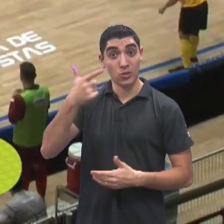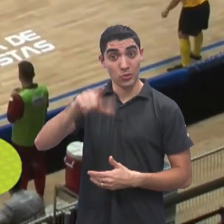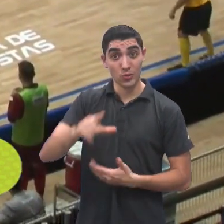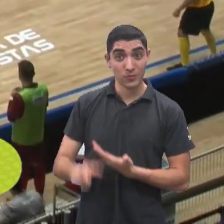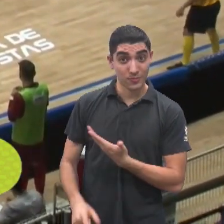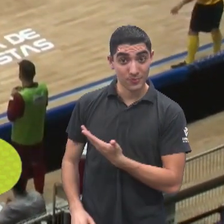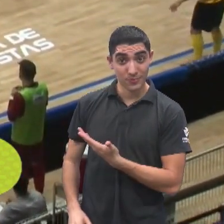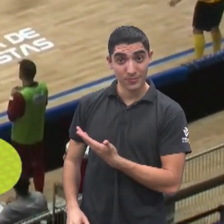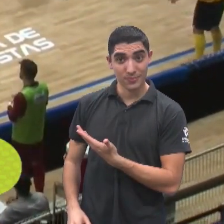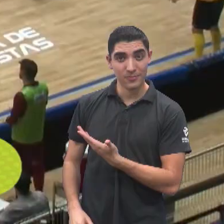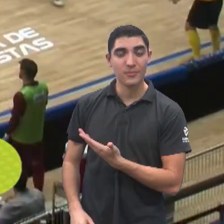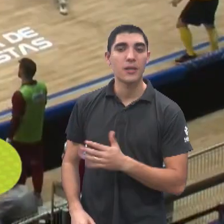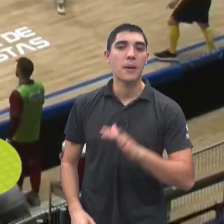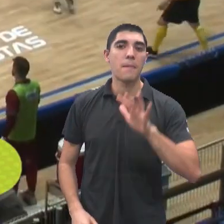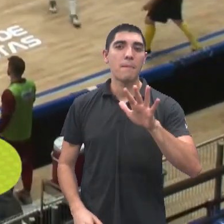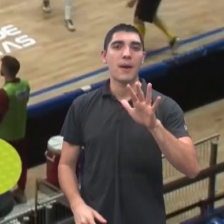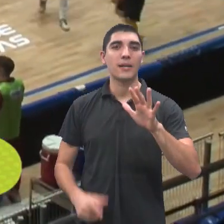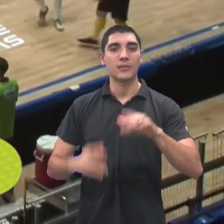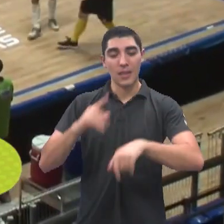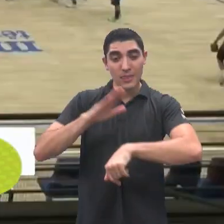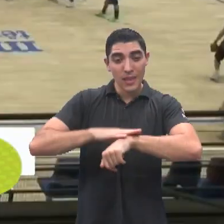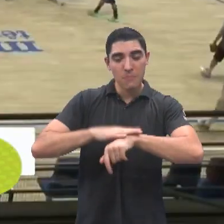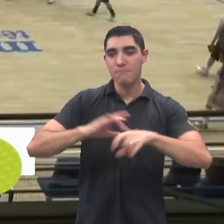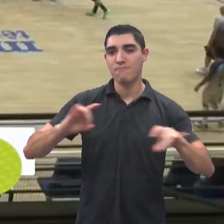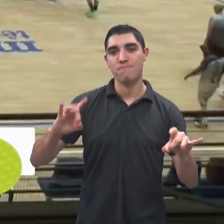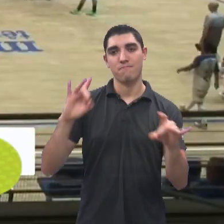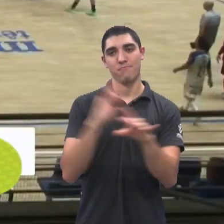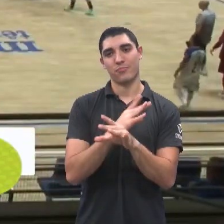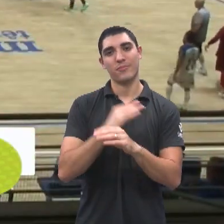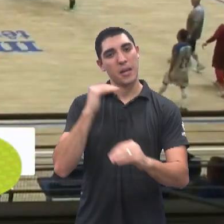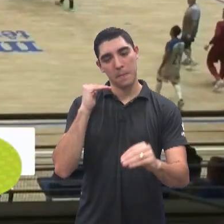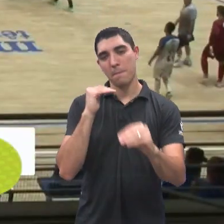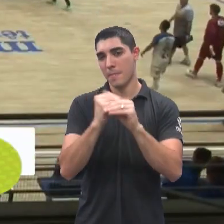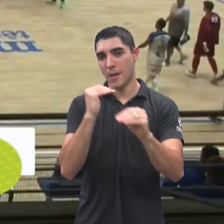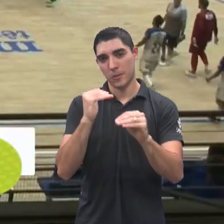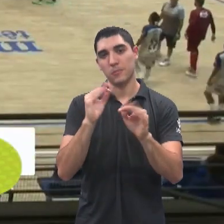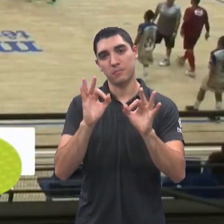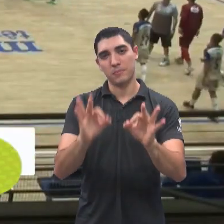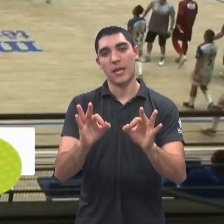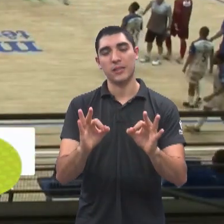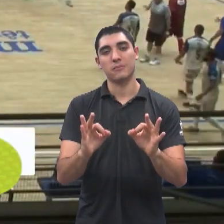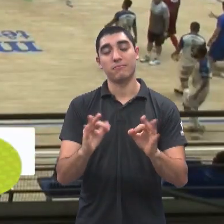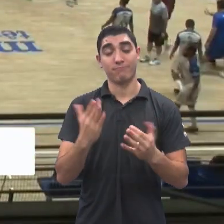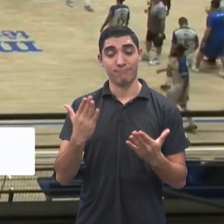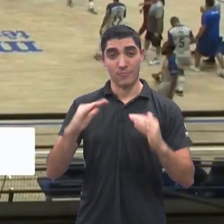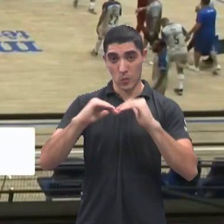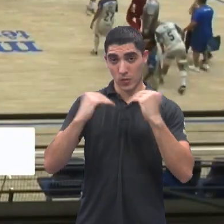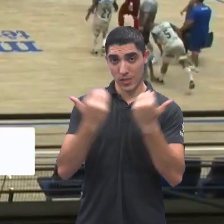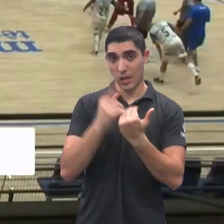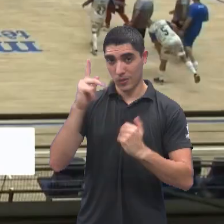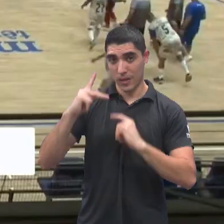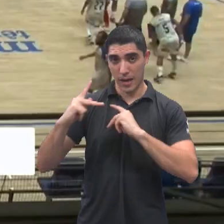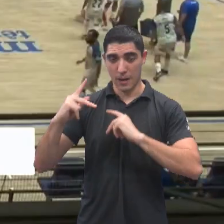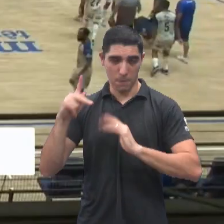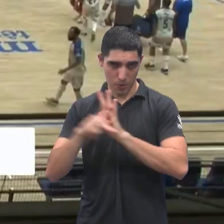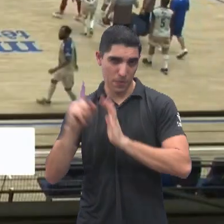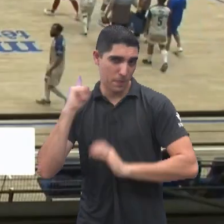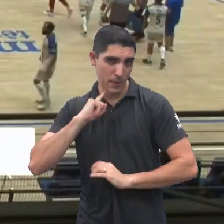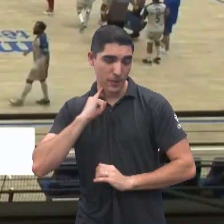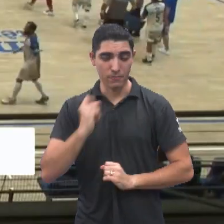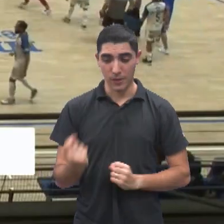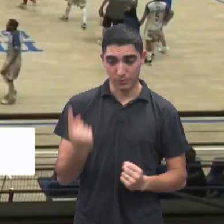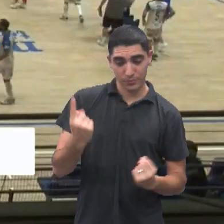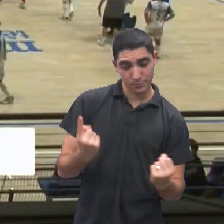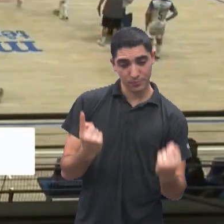bola. Mas o cronômetro zerou mesmo, com o empate em Belo Horizonte. Final na Arena UniBH. Minas 1, São